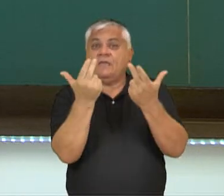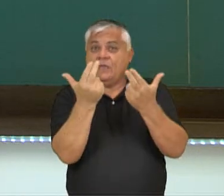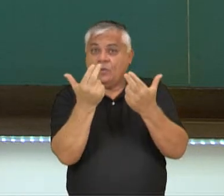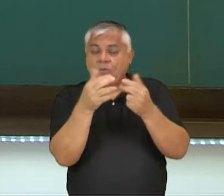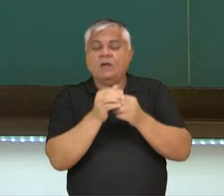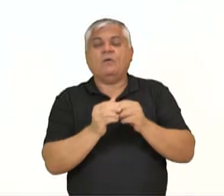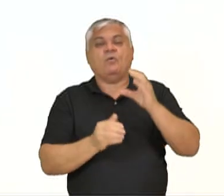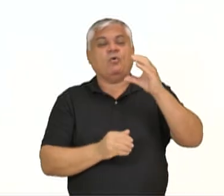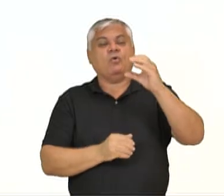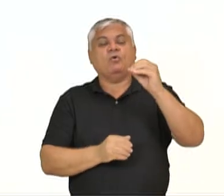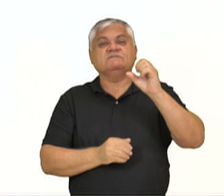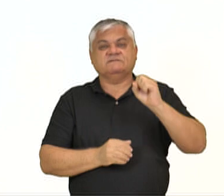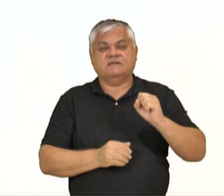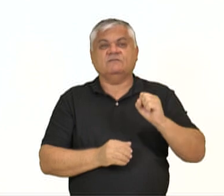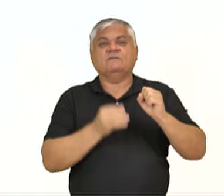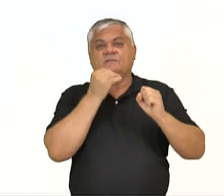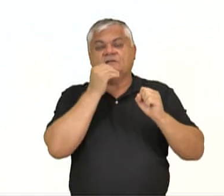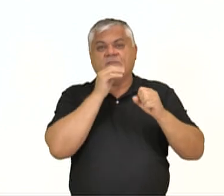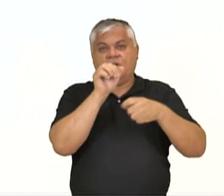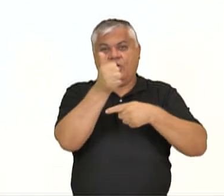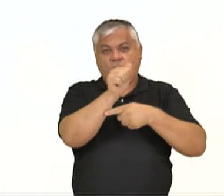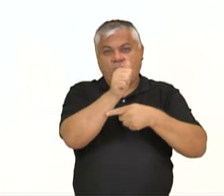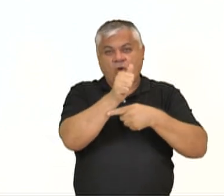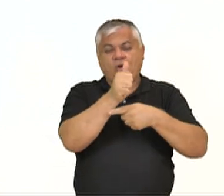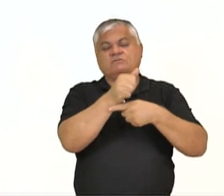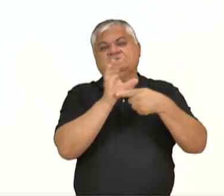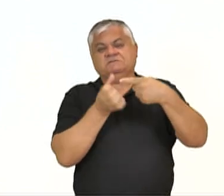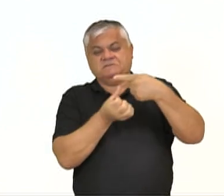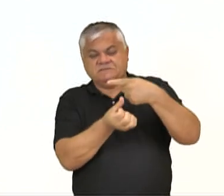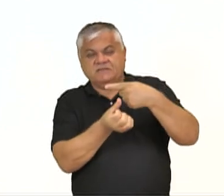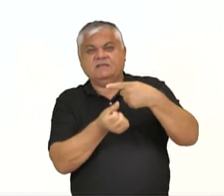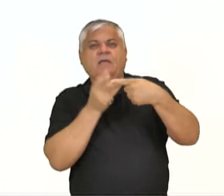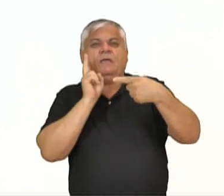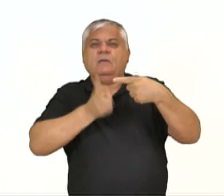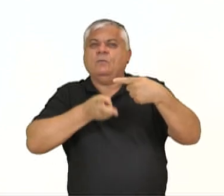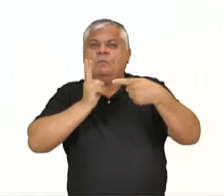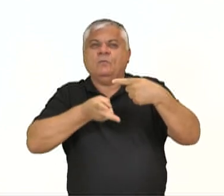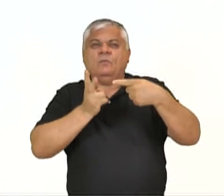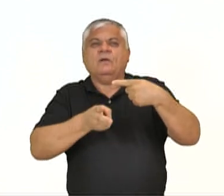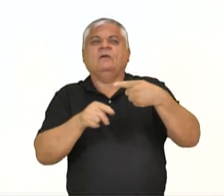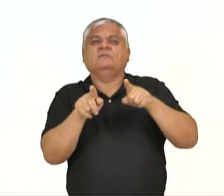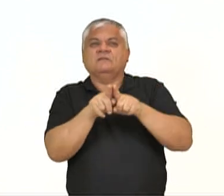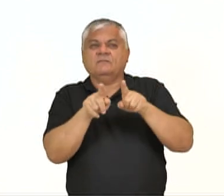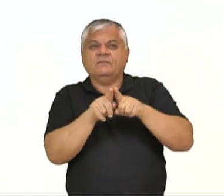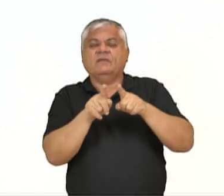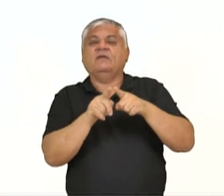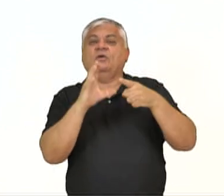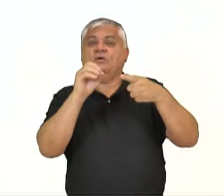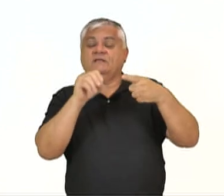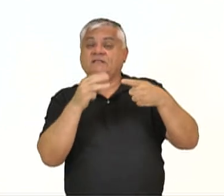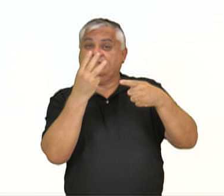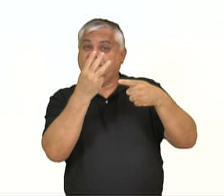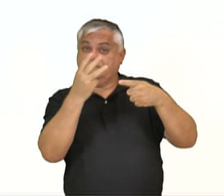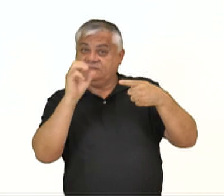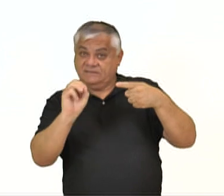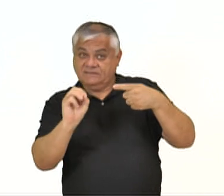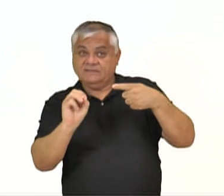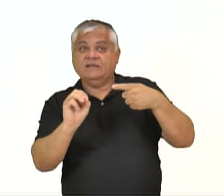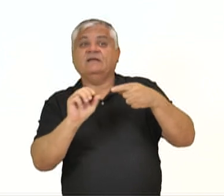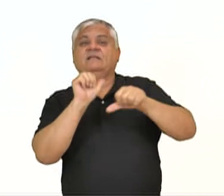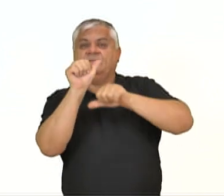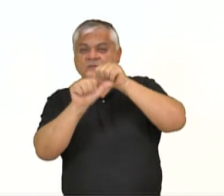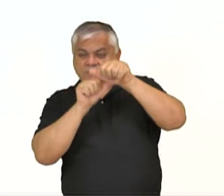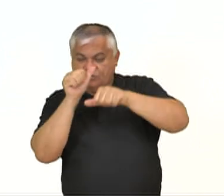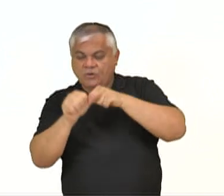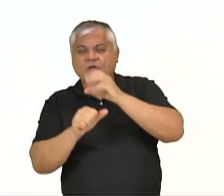o cosseno. O cosseno de 11π sobre 6 tem o mesmo valor em módulo, aliás, que o cosseno de 330, e que